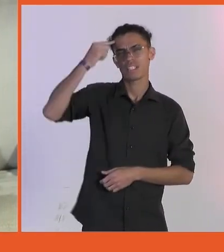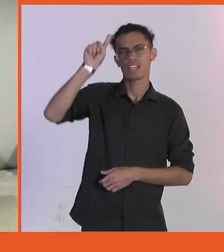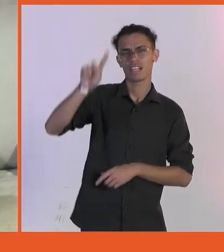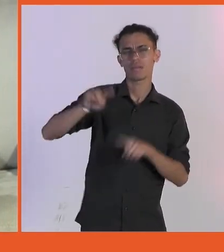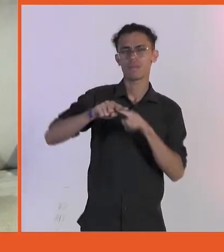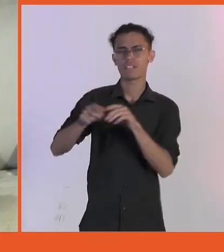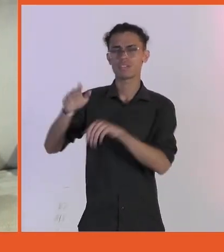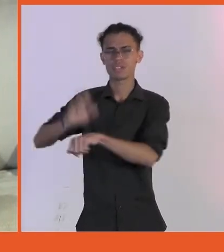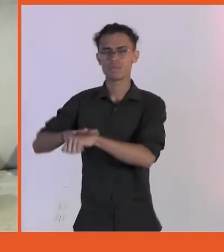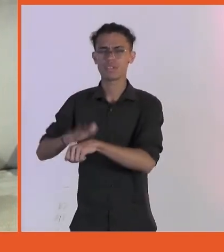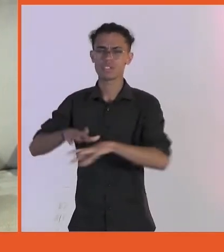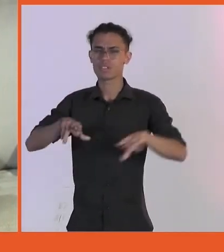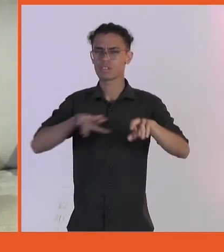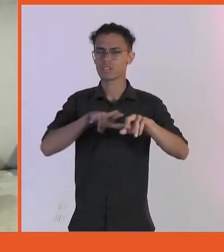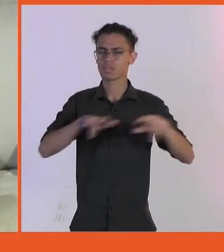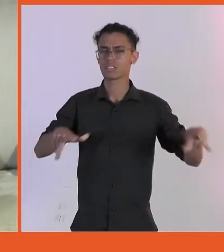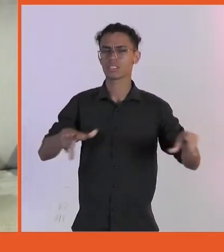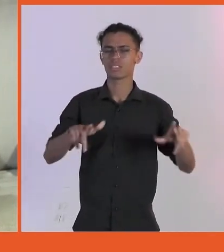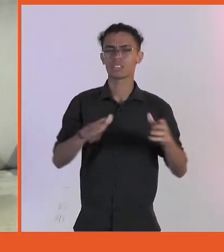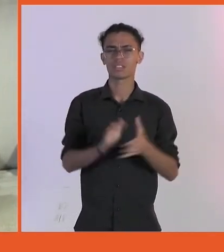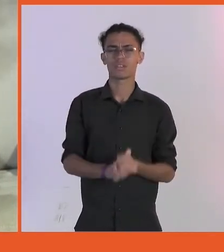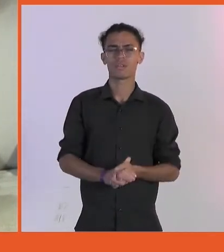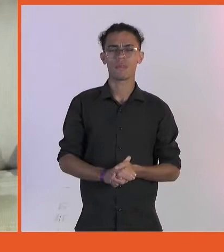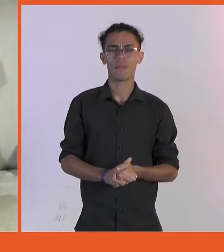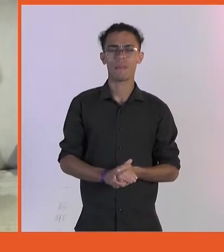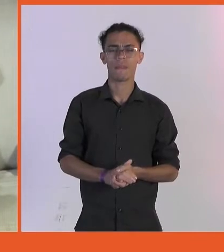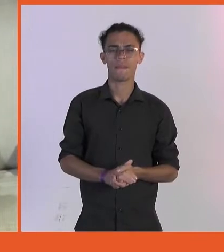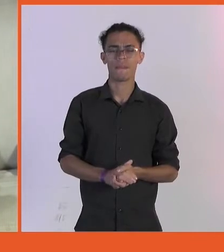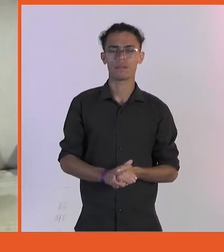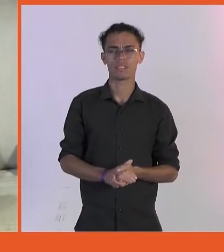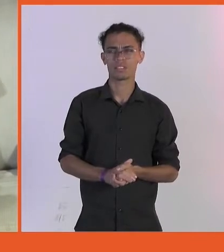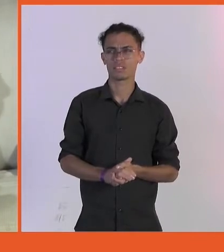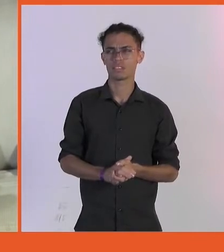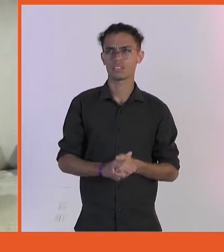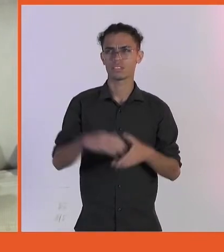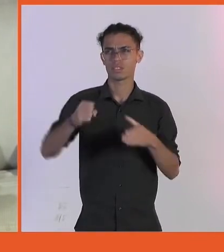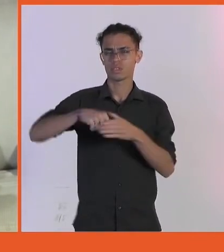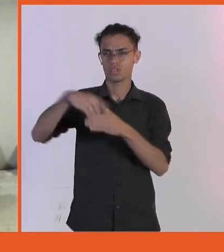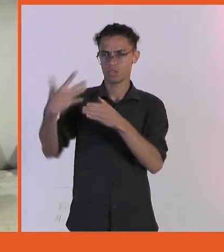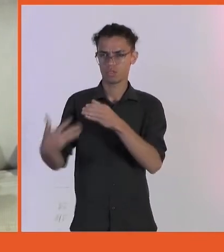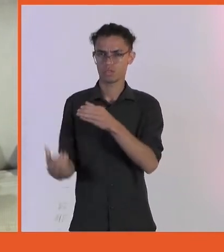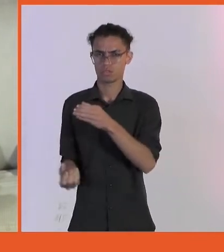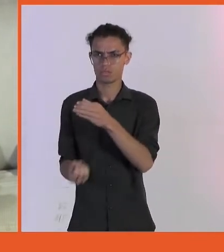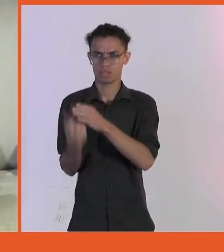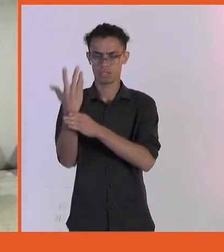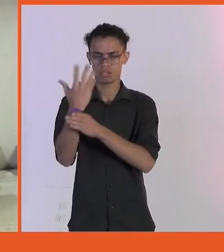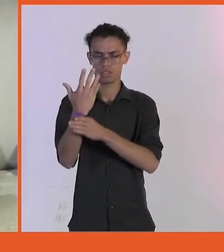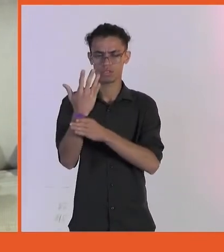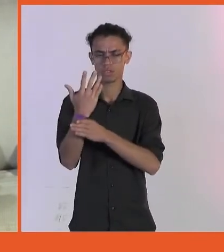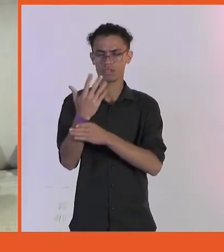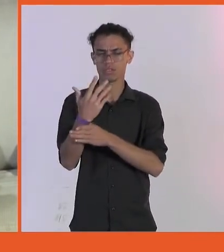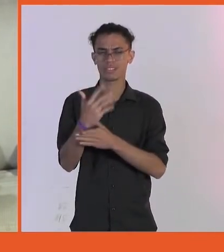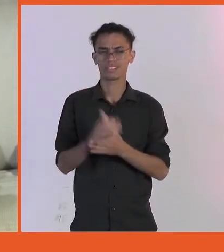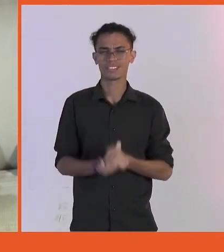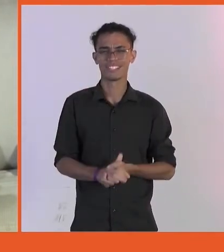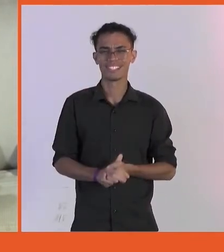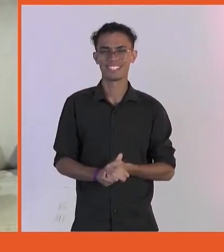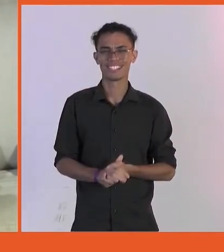vários tipos de conteúdo e aí você abre margem também para receber críticas de outros conteúdos, né? Mas eu acho que você